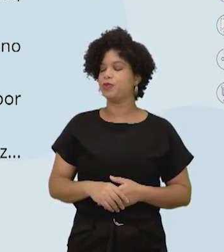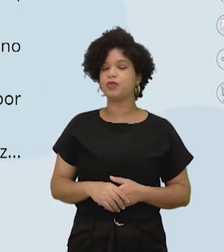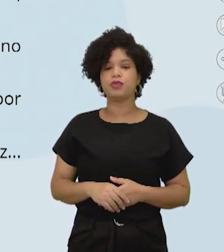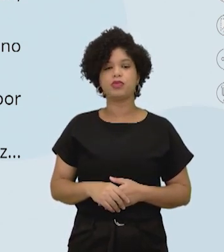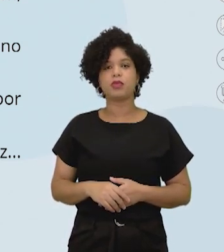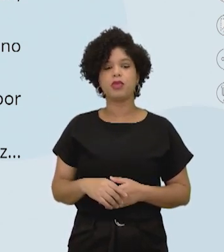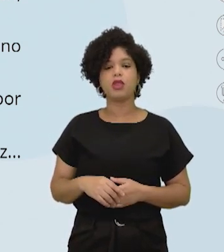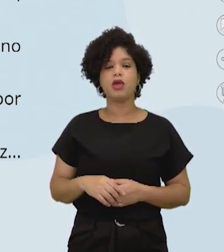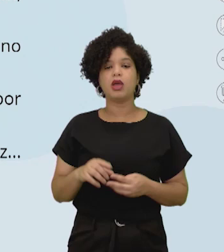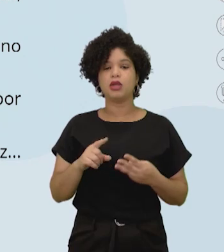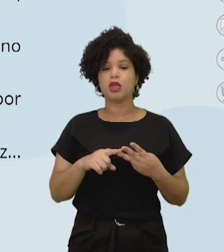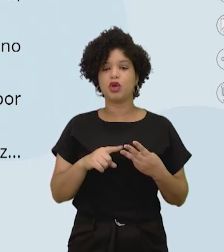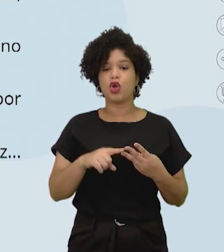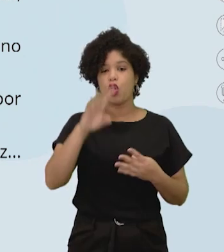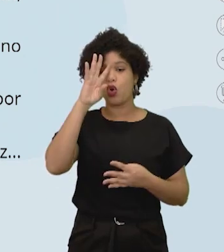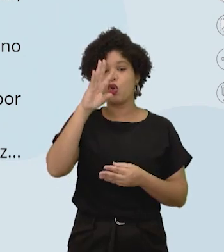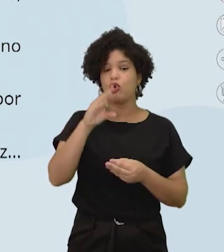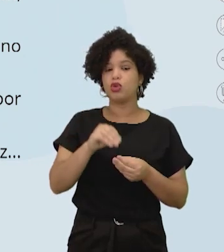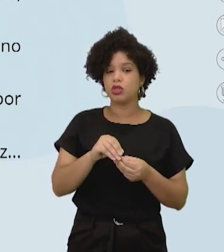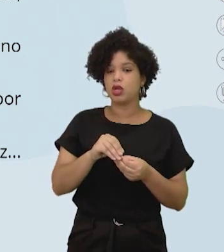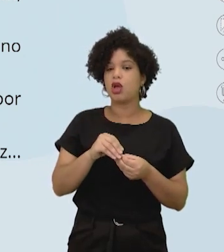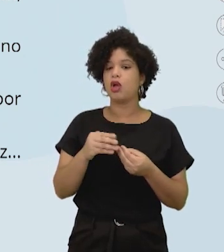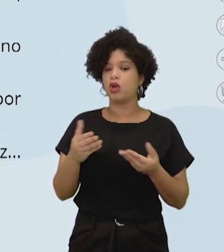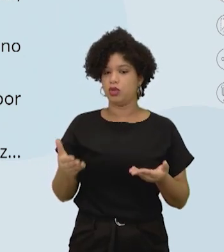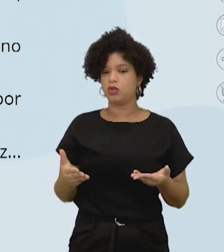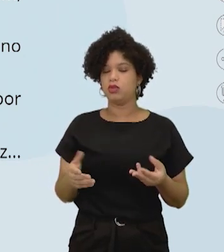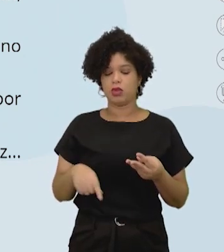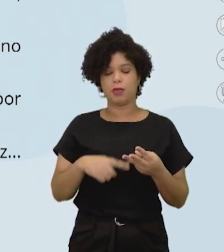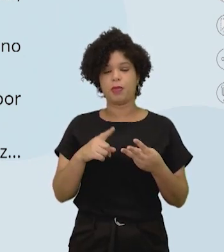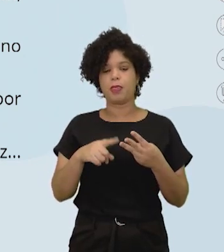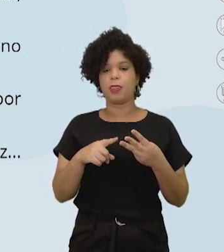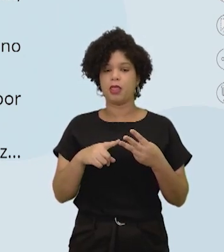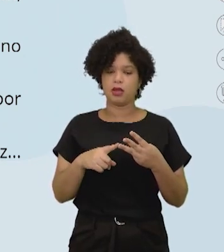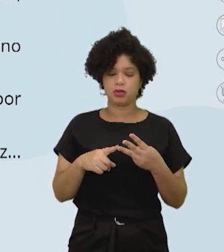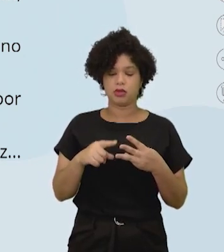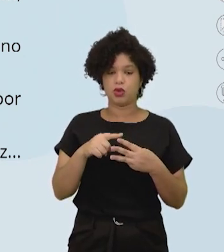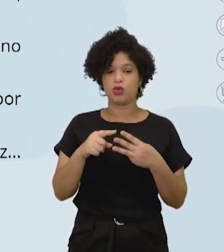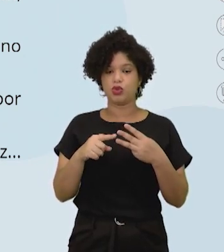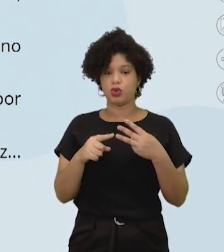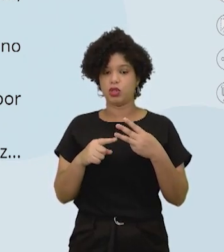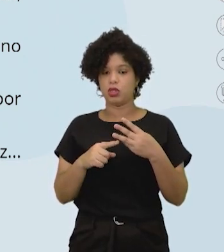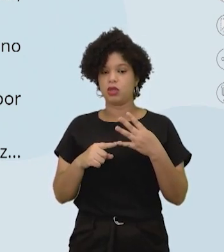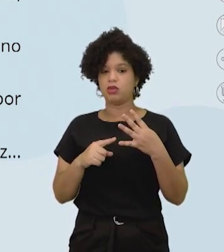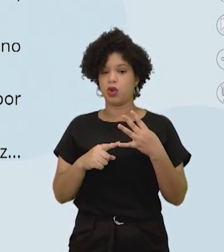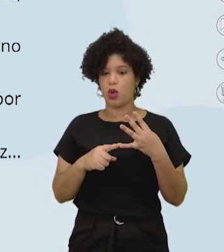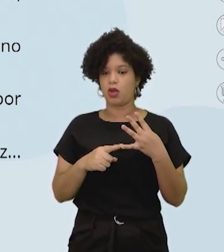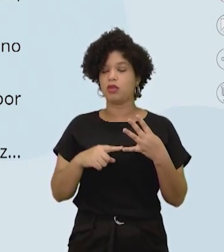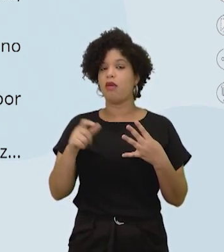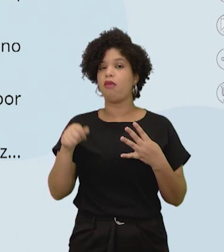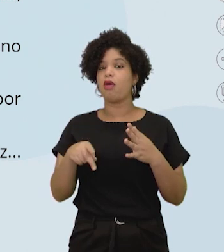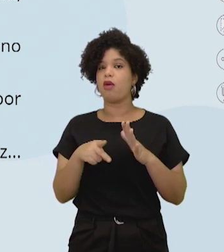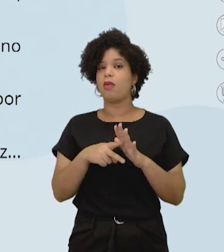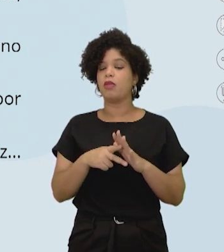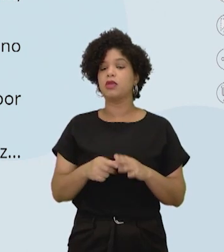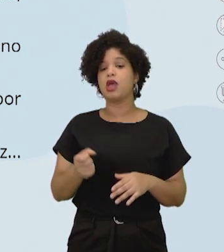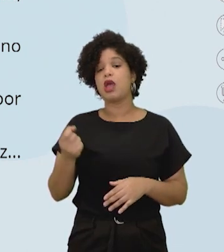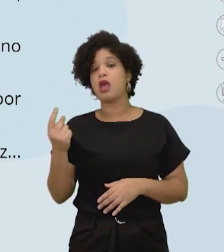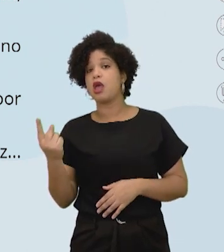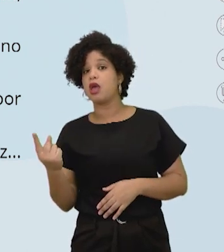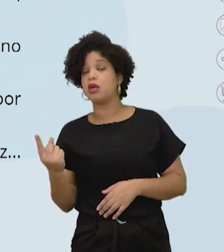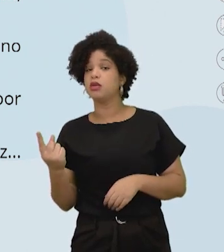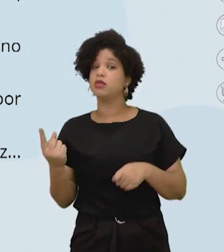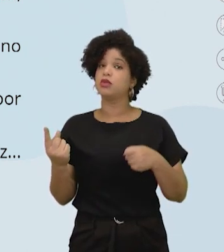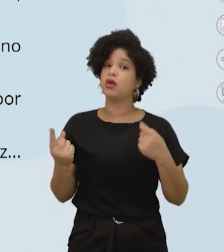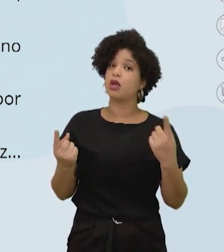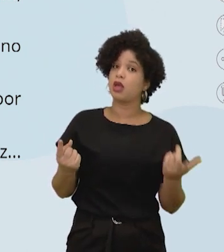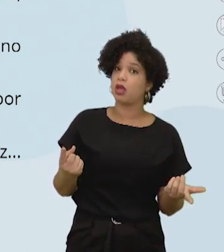de alternância, ou, ora, seja, talvez, tenho quer também. Conjunções